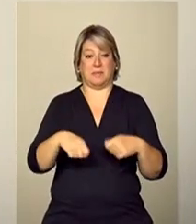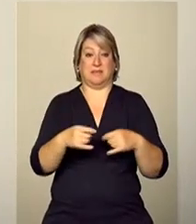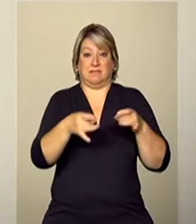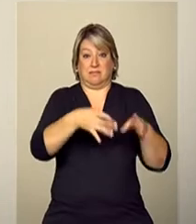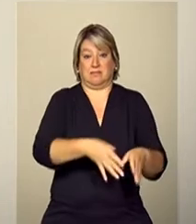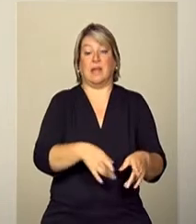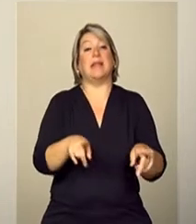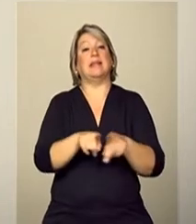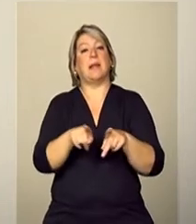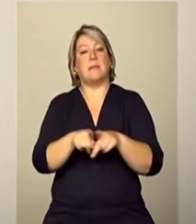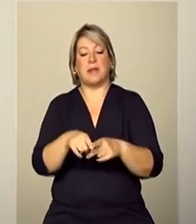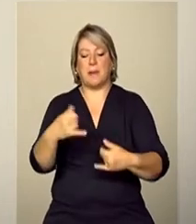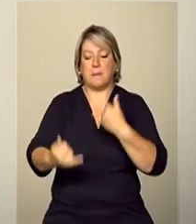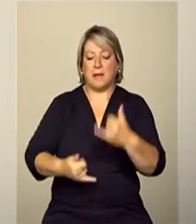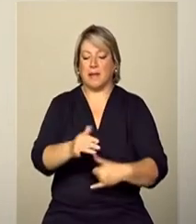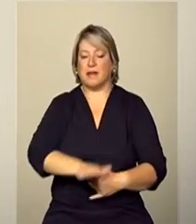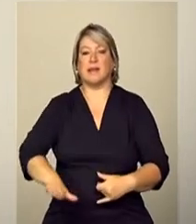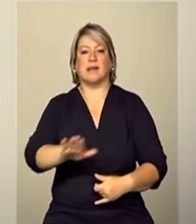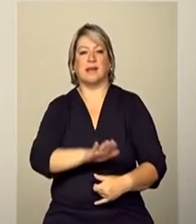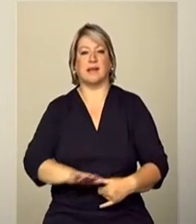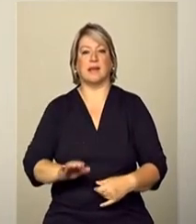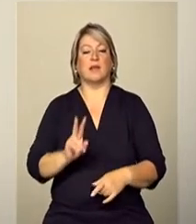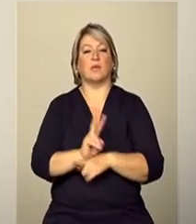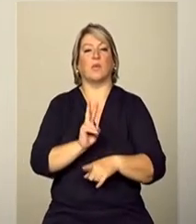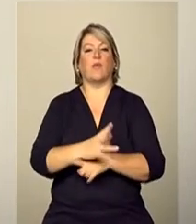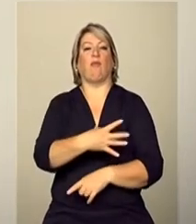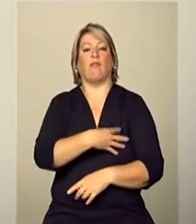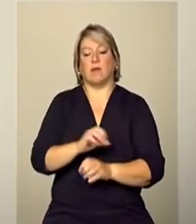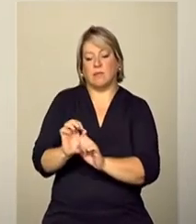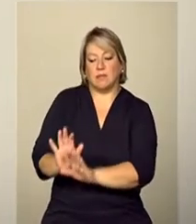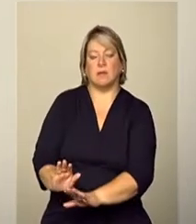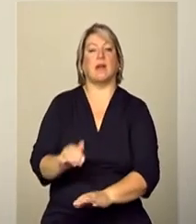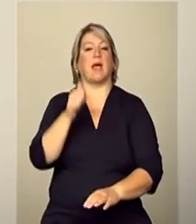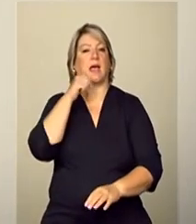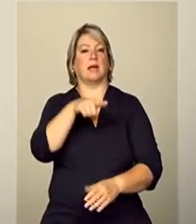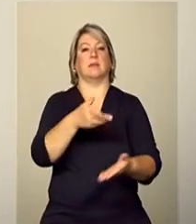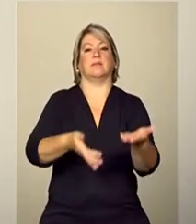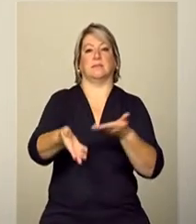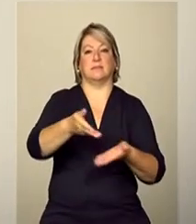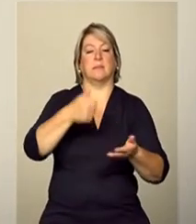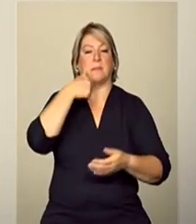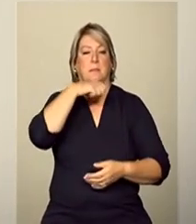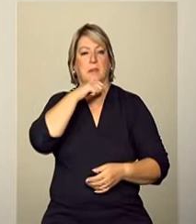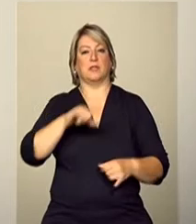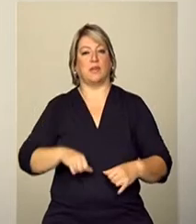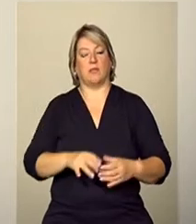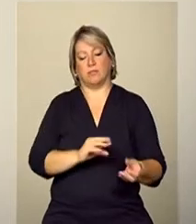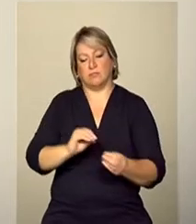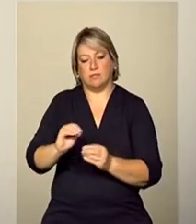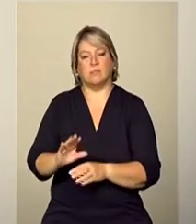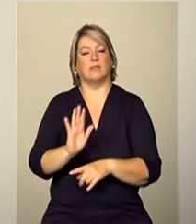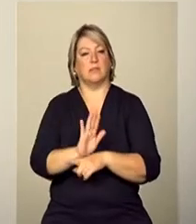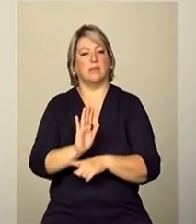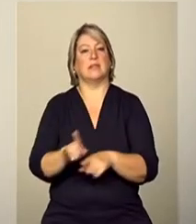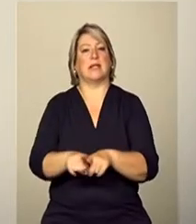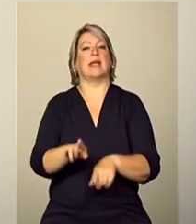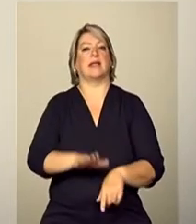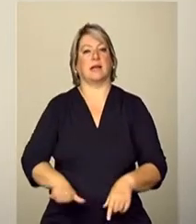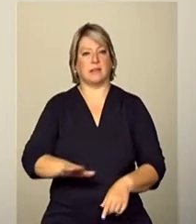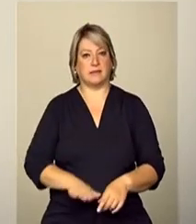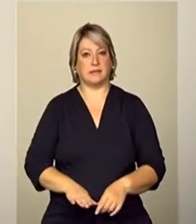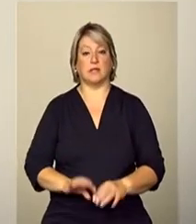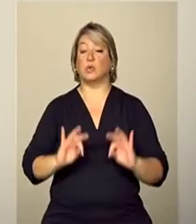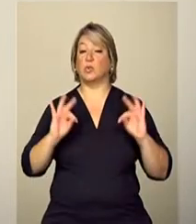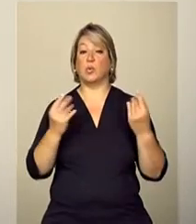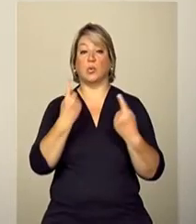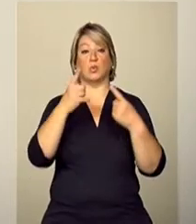uma brinquedoteca para as crianças ficarem quanto a mãe está sendo atendido tudo isso em um só lugar para